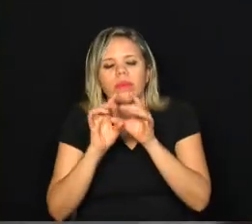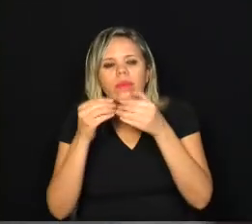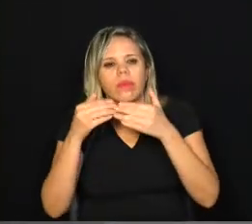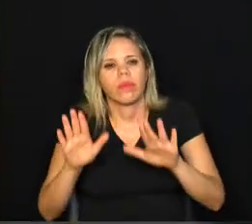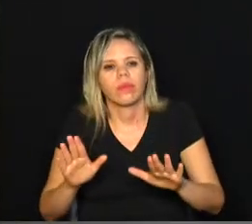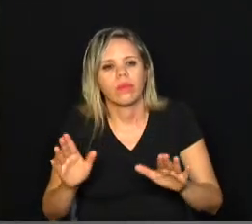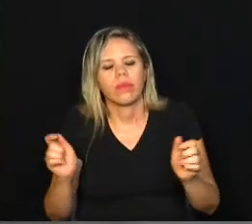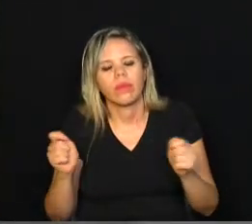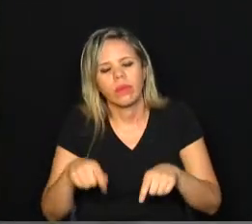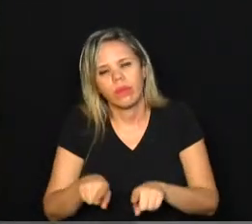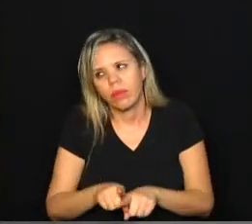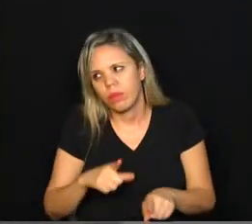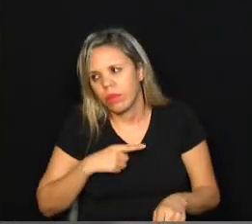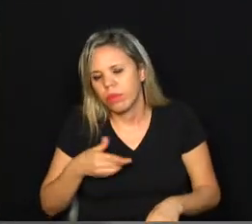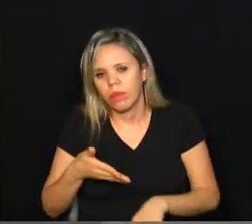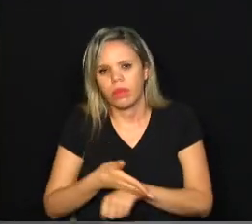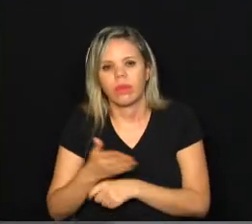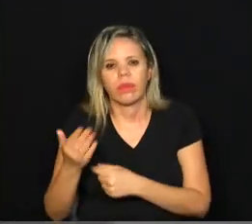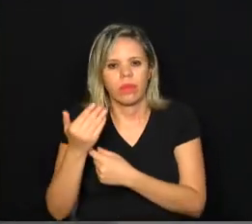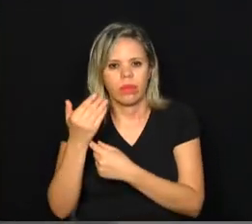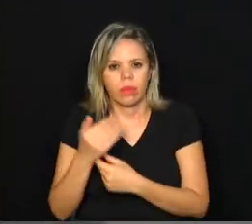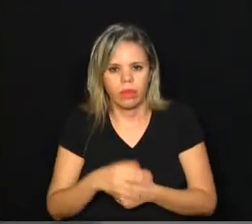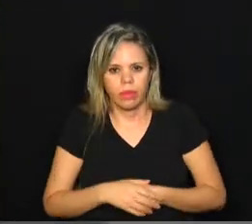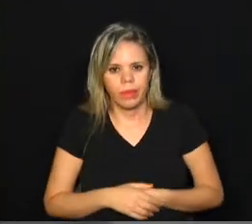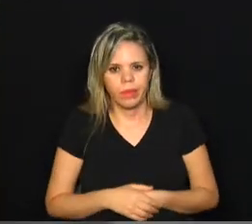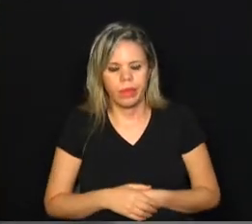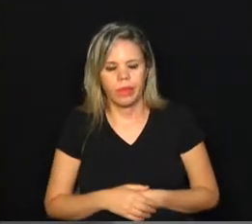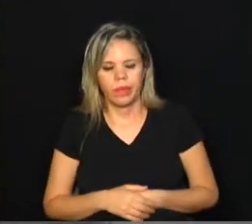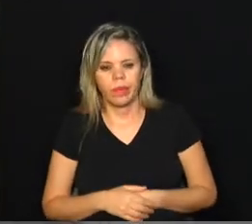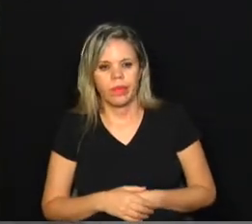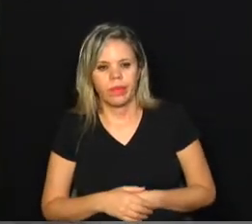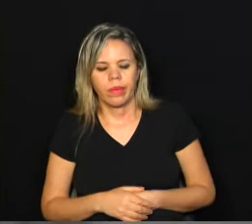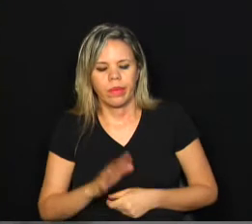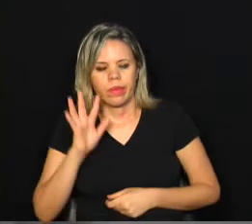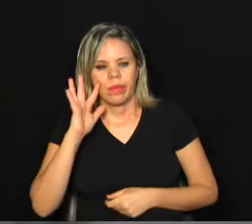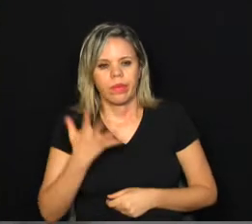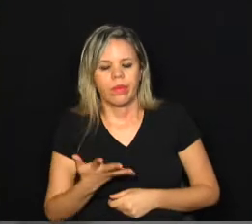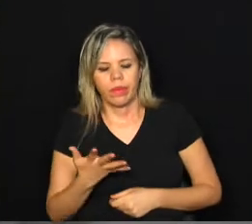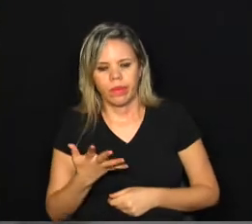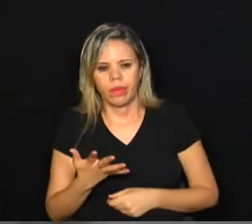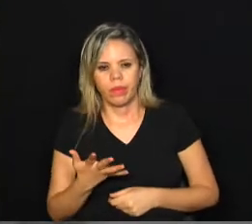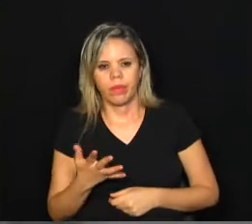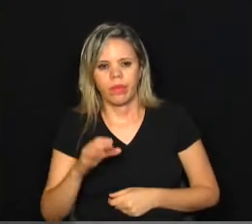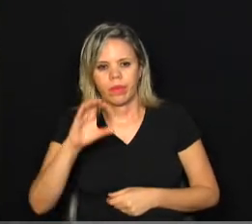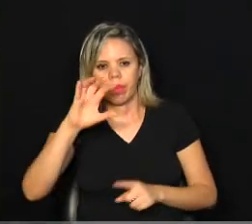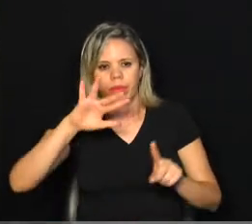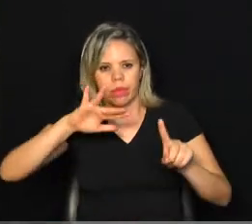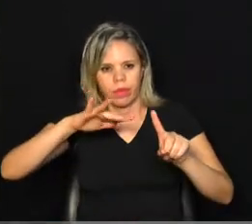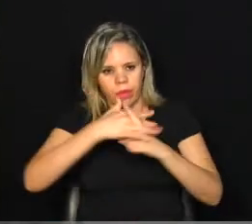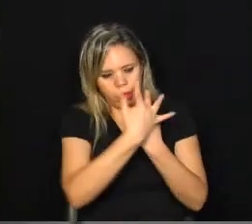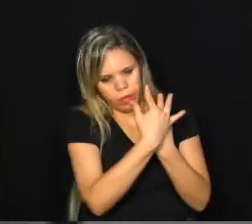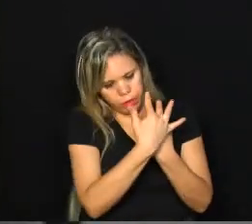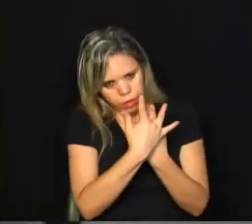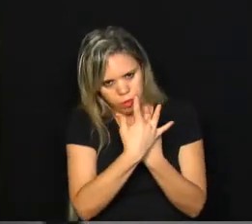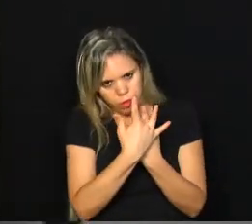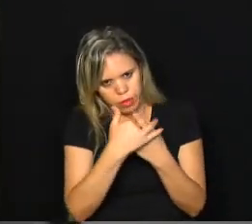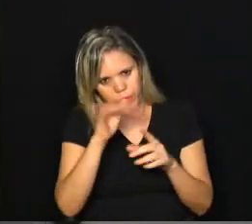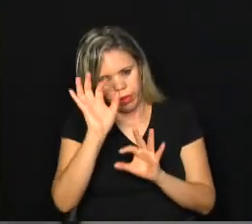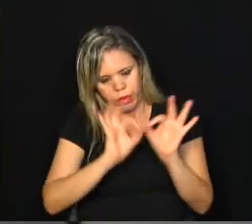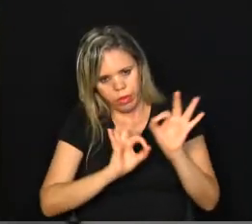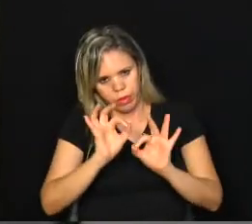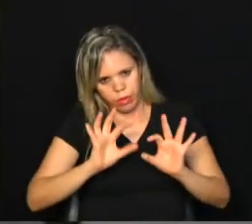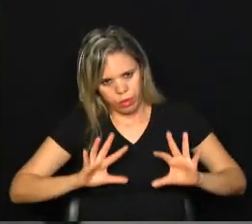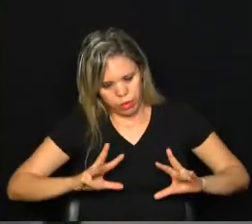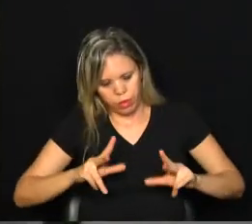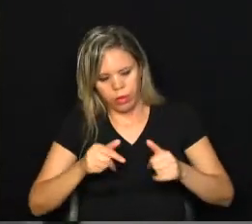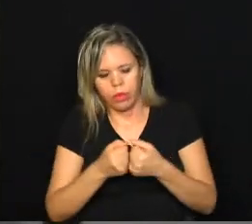de acessar a tecnologia, acaba resultando em mais cidadania. E mais cidadania, mais preparo para